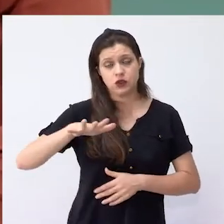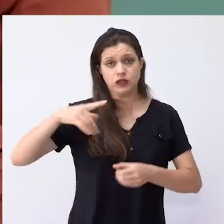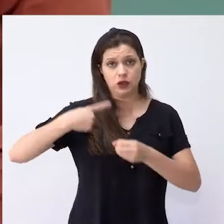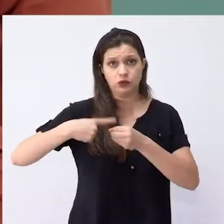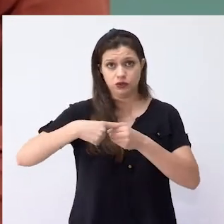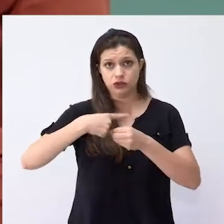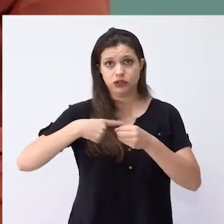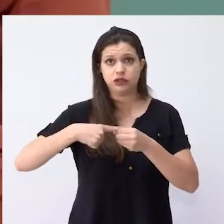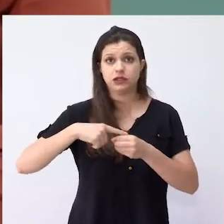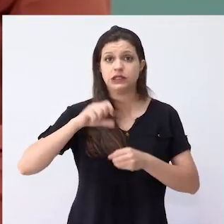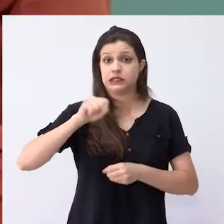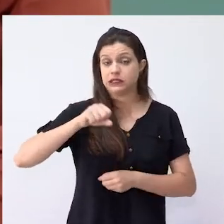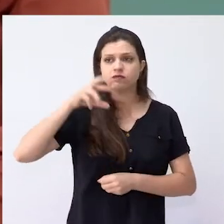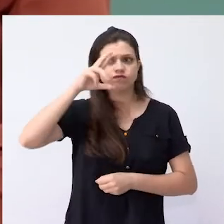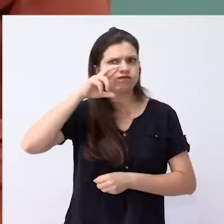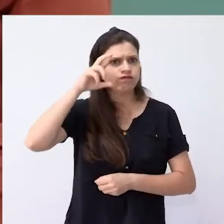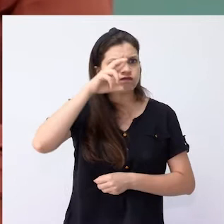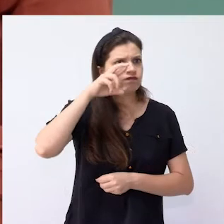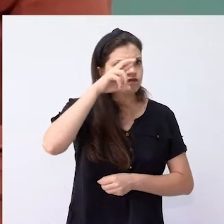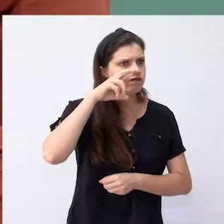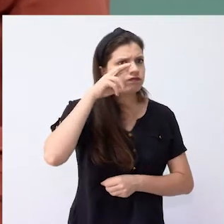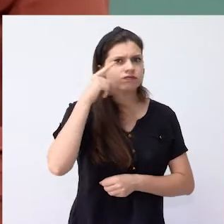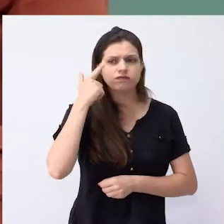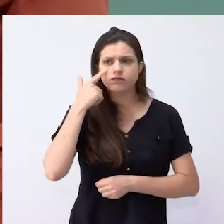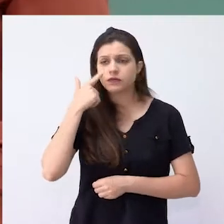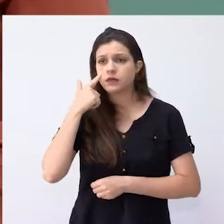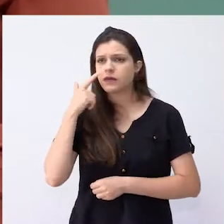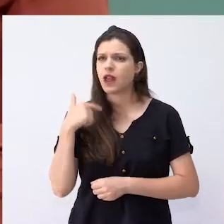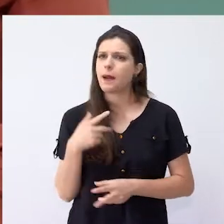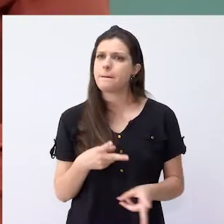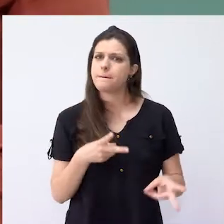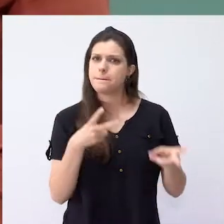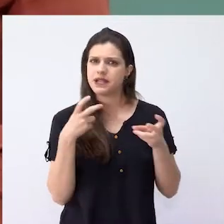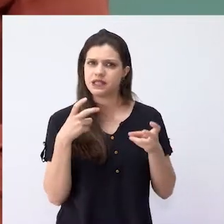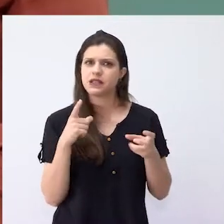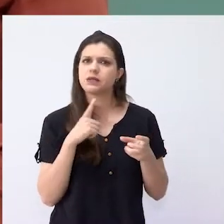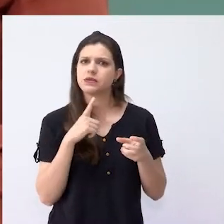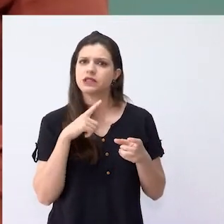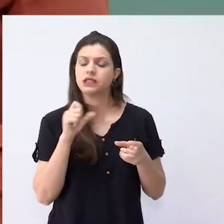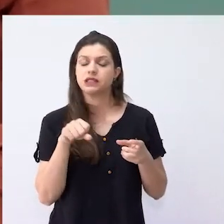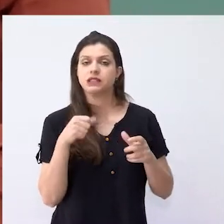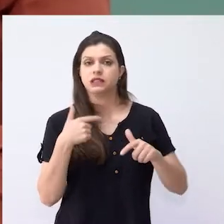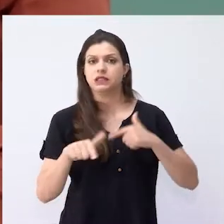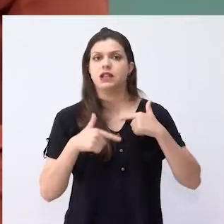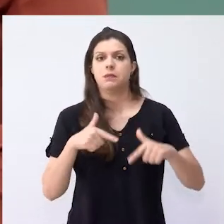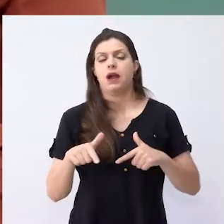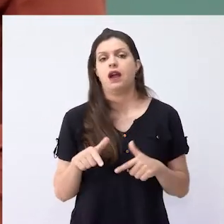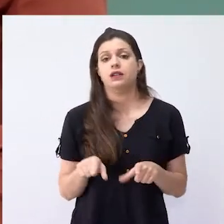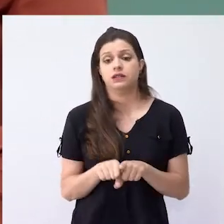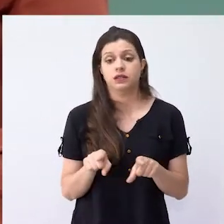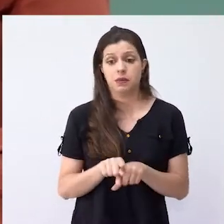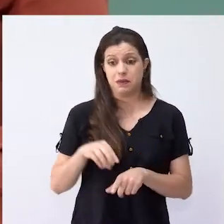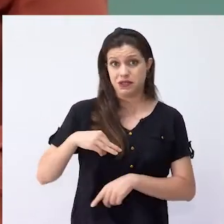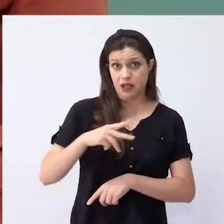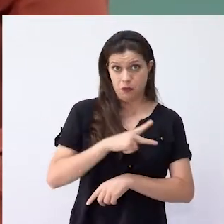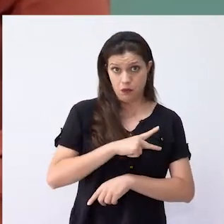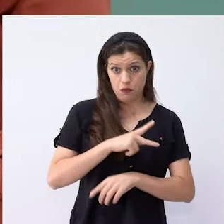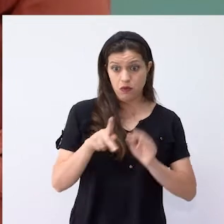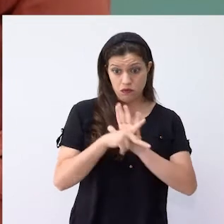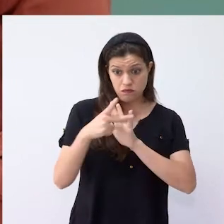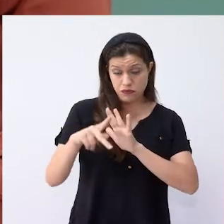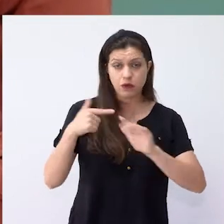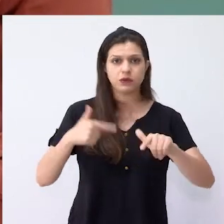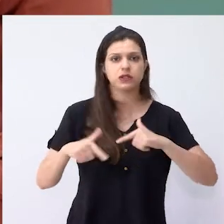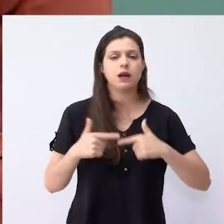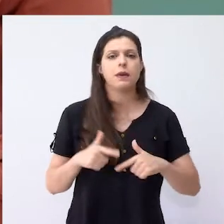assistência social dos municípios, eles estão vigilantes. Eu percebo que existe uma movimentação nesse sentido, e nós do Ministério